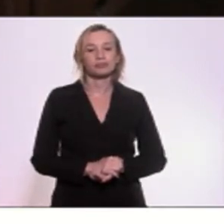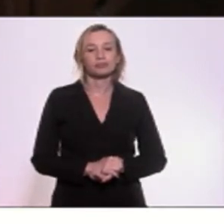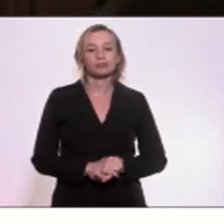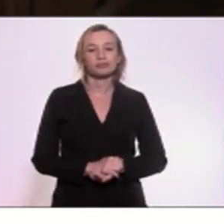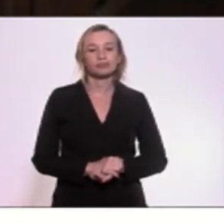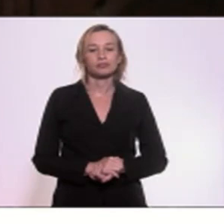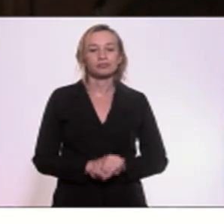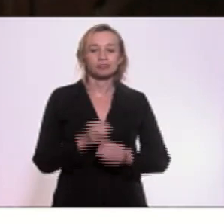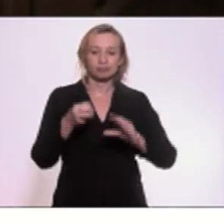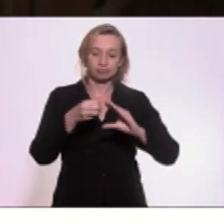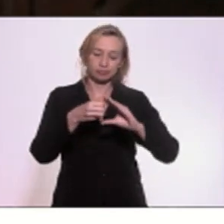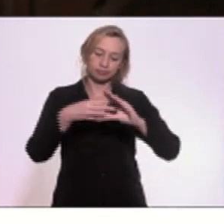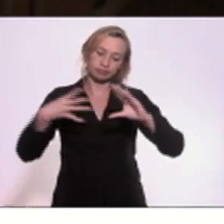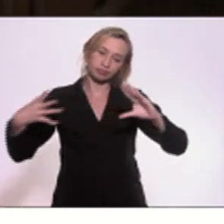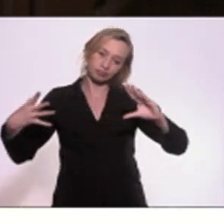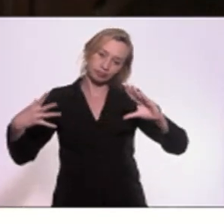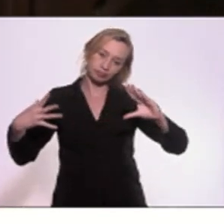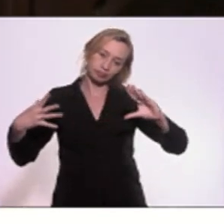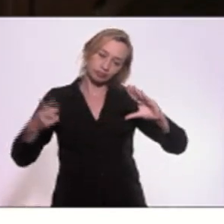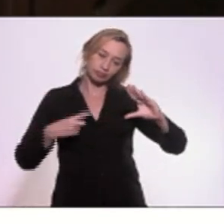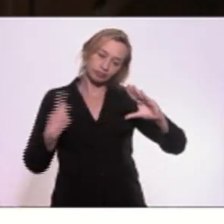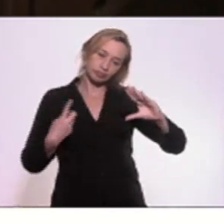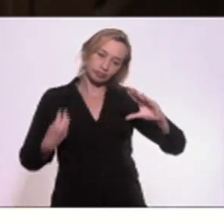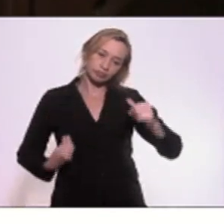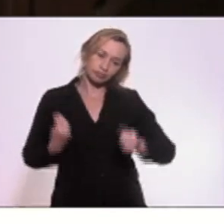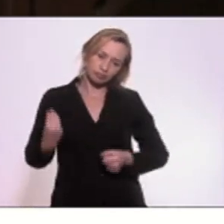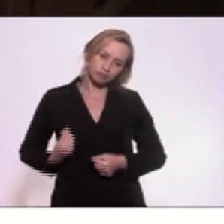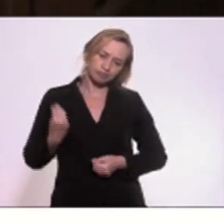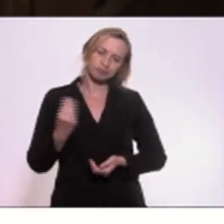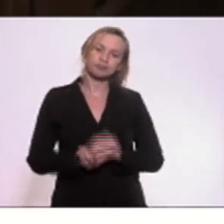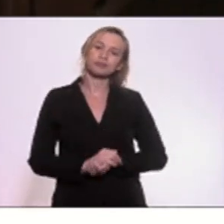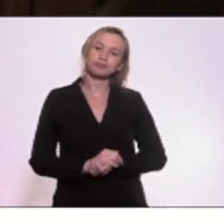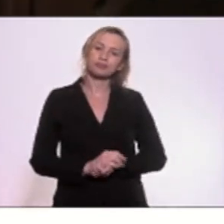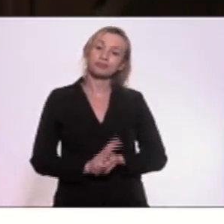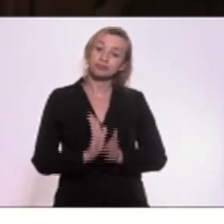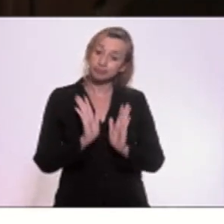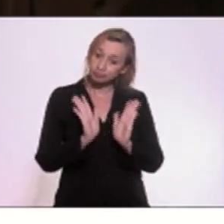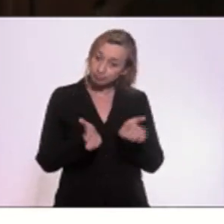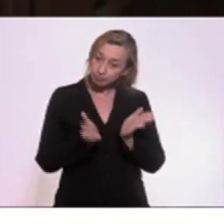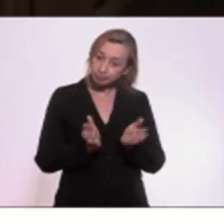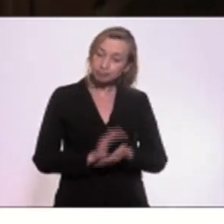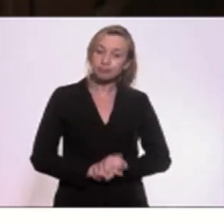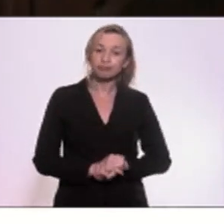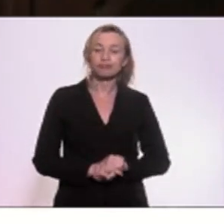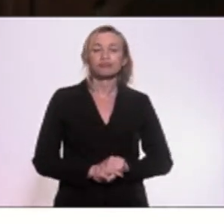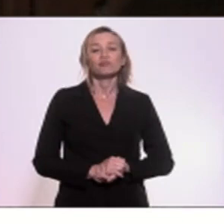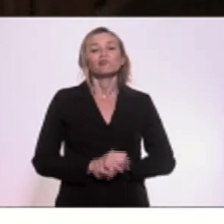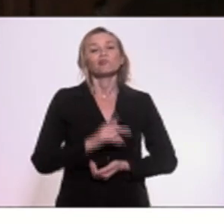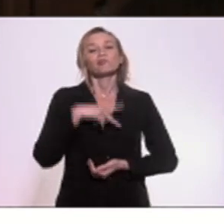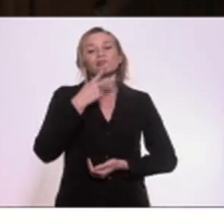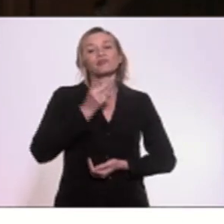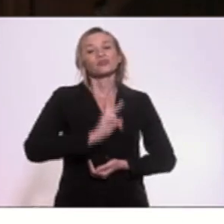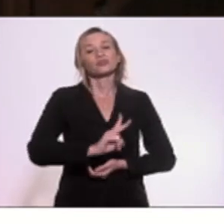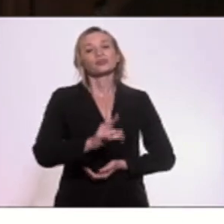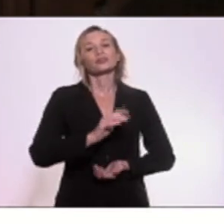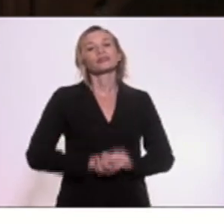As características que nós vivemos atualmente, eu sempre falo,